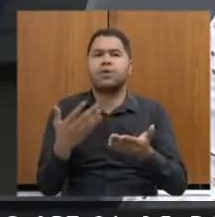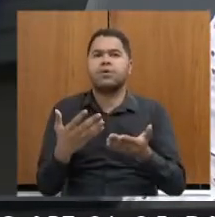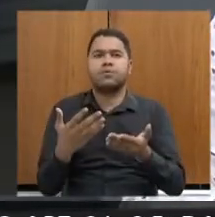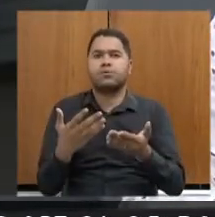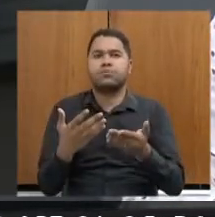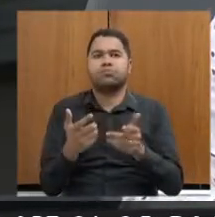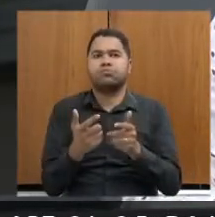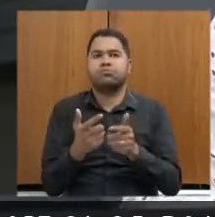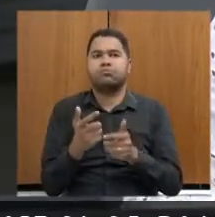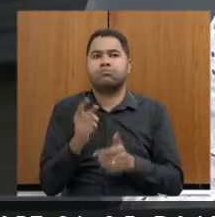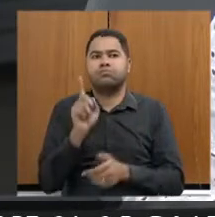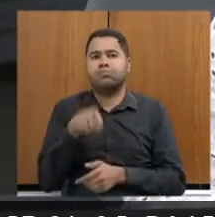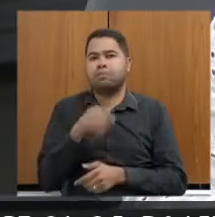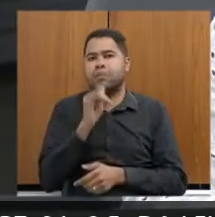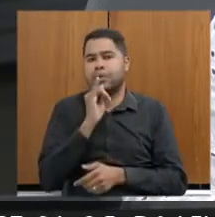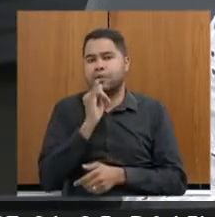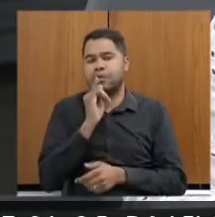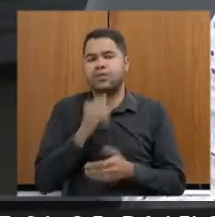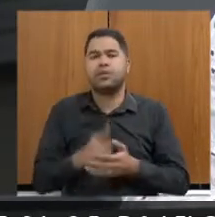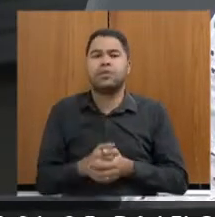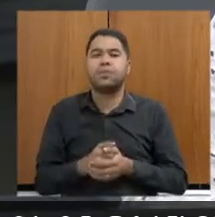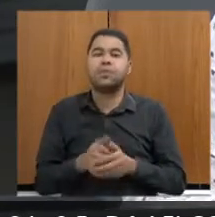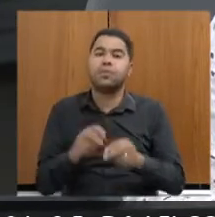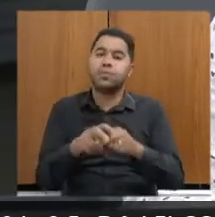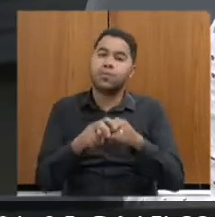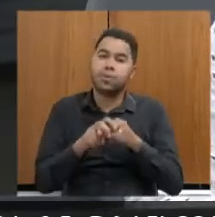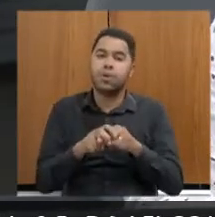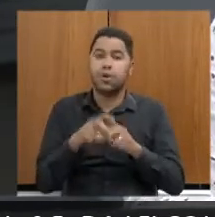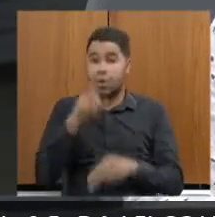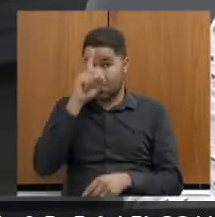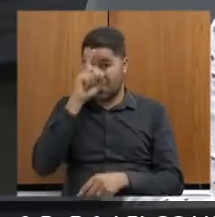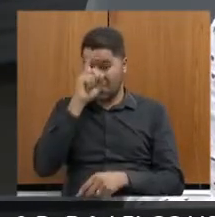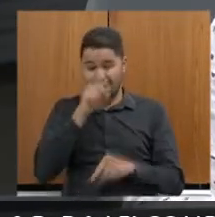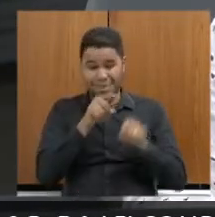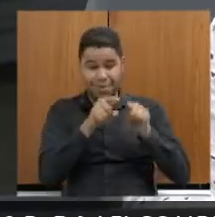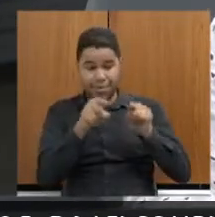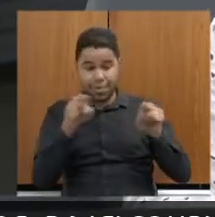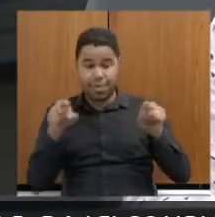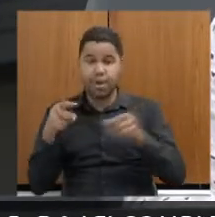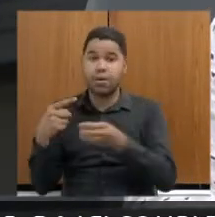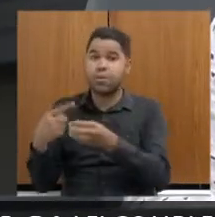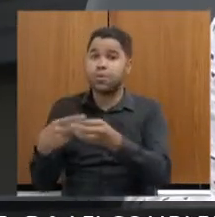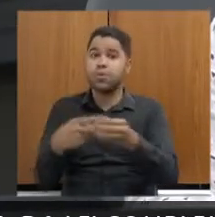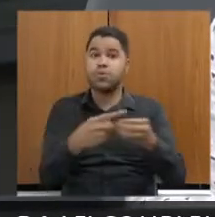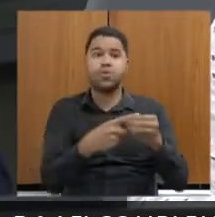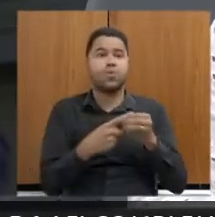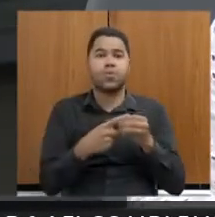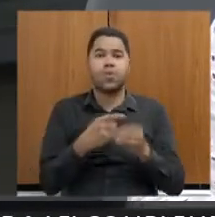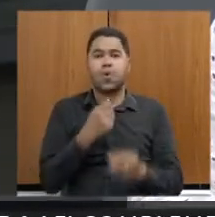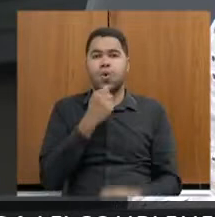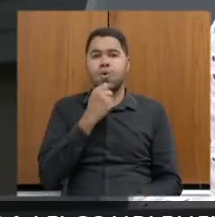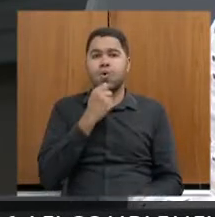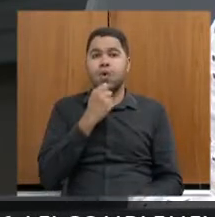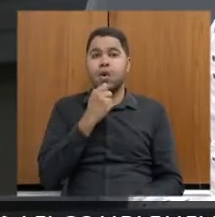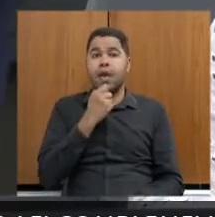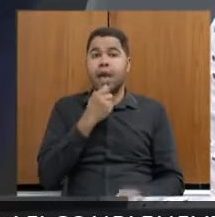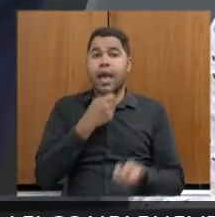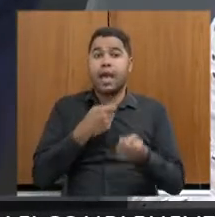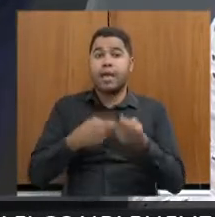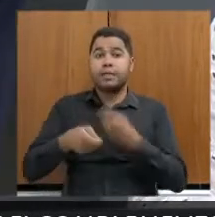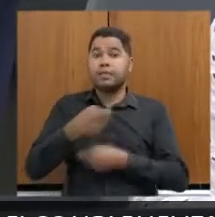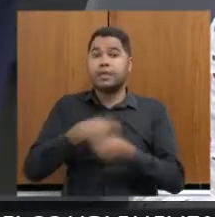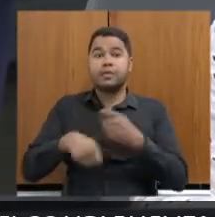foi maior no nosso entendimento em função de muitos hospitais e até municípios que não aí a gestão Municipal